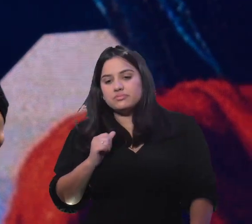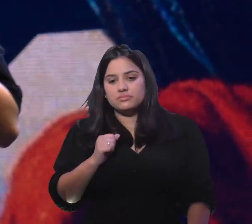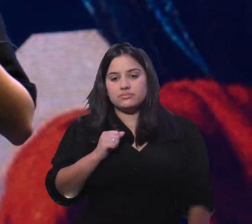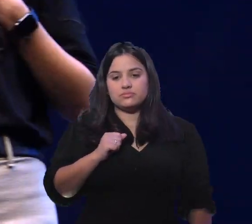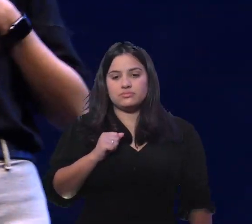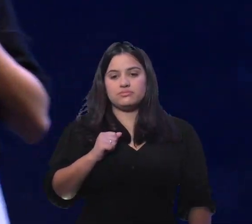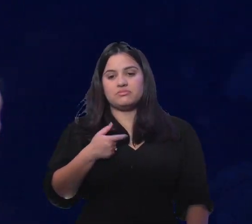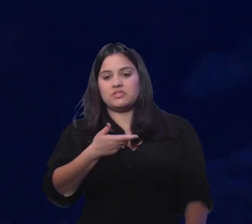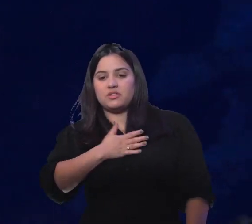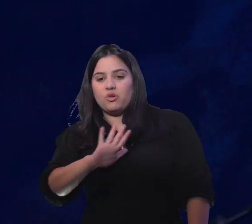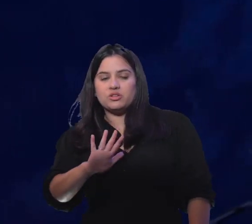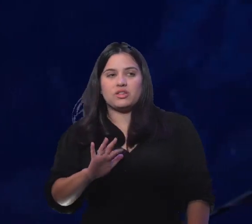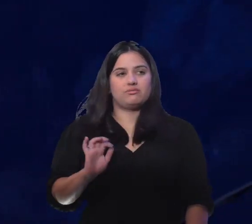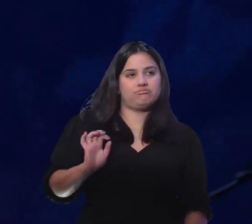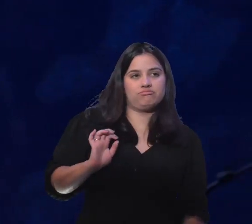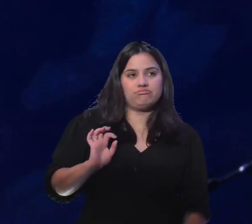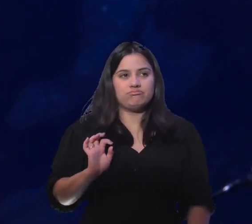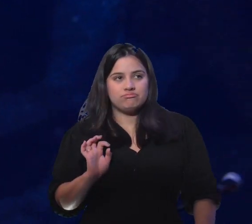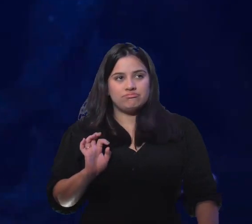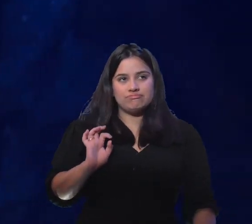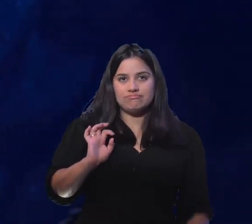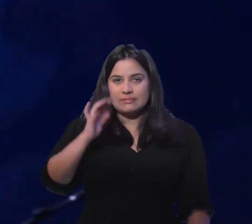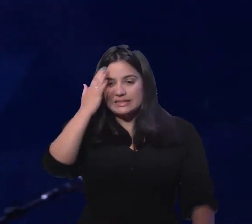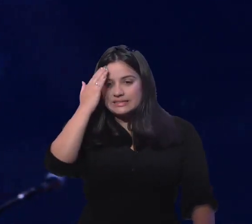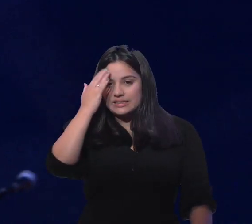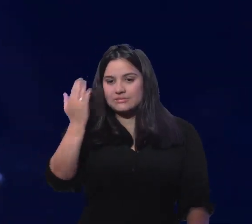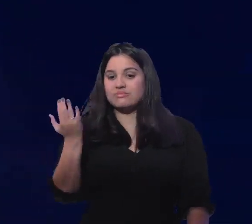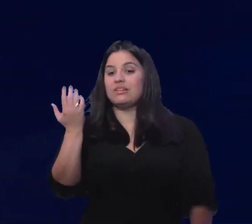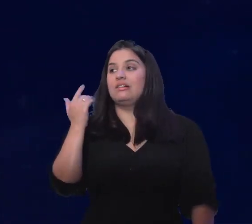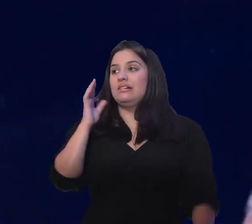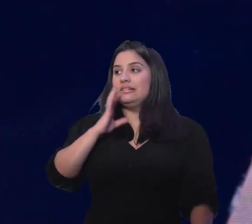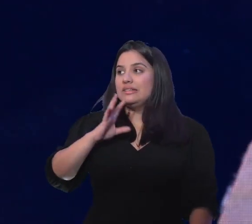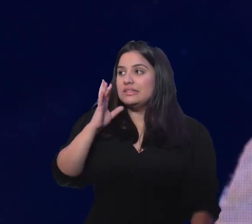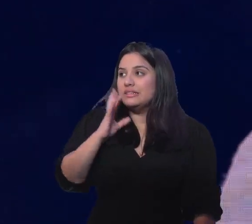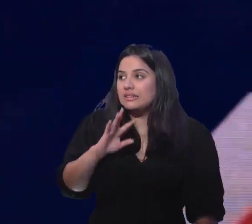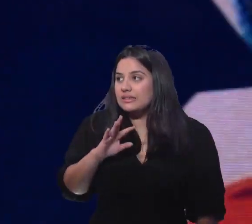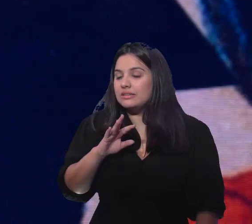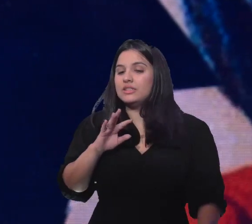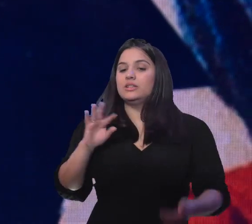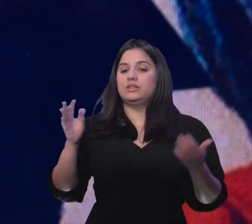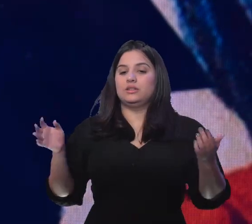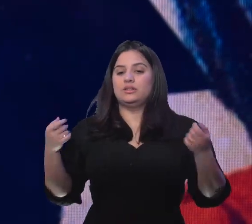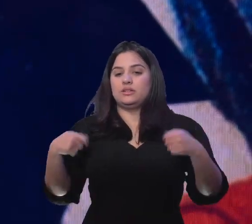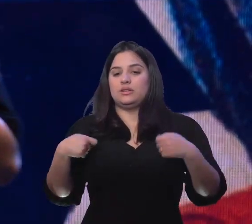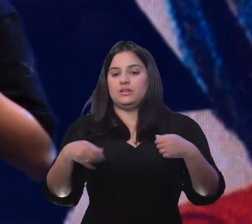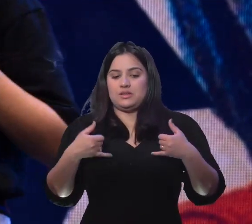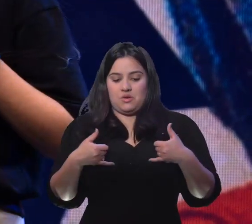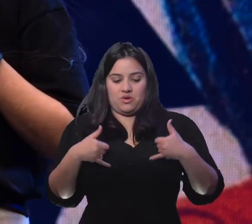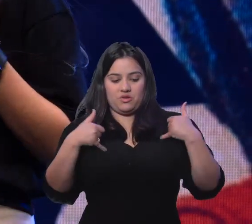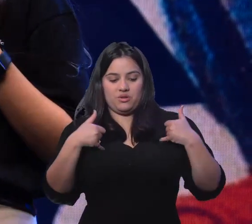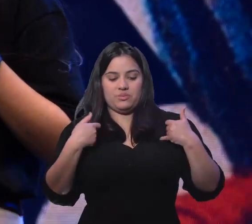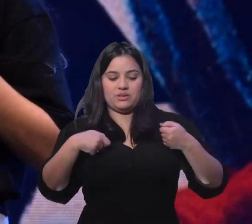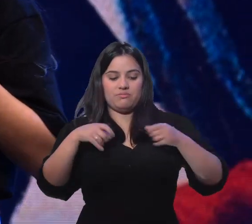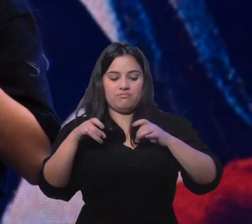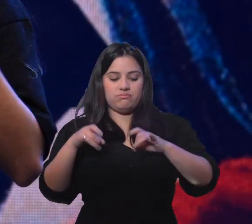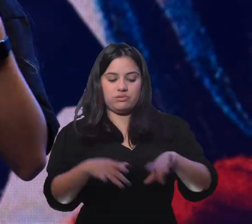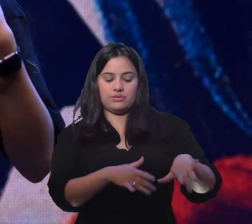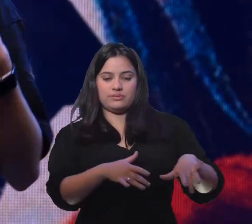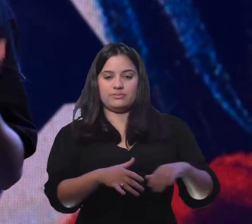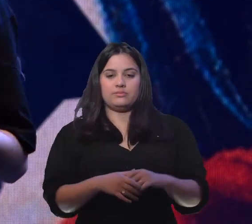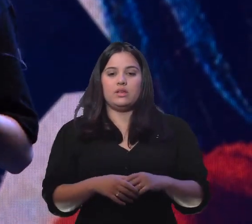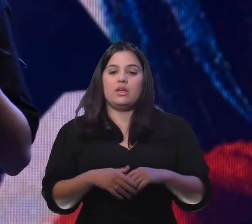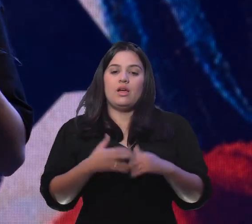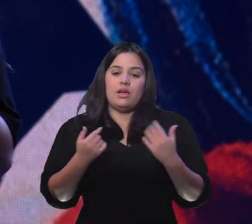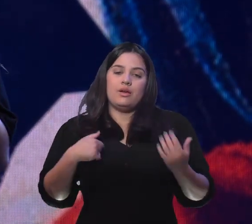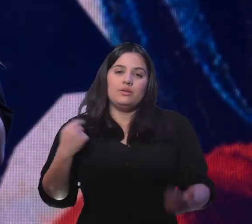não gostei, sabe assim? Aí eu fiquei, que legal. Aí você tem que dobrar assim, o teu orgulho, né? E aí eu